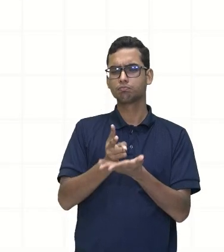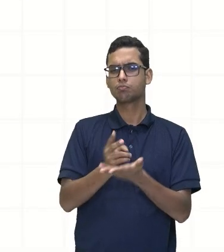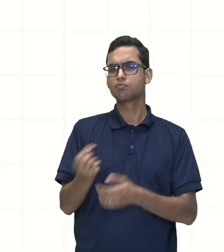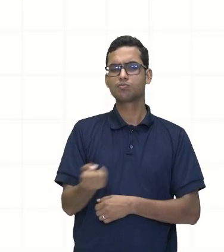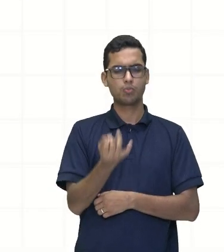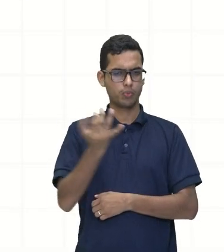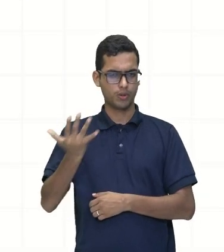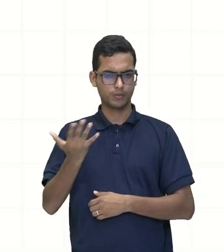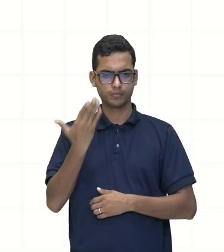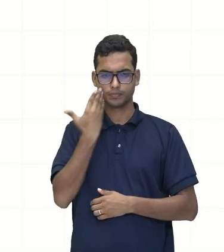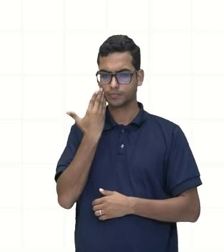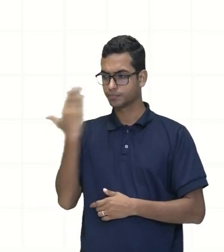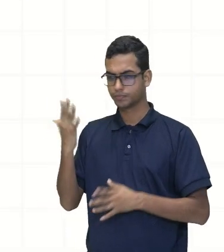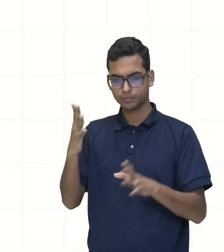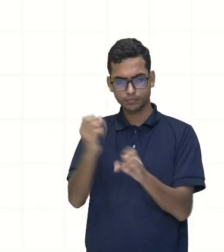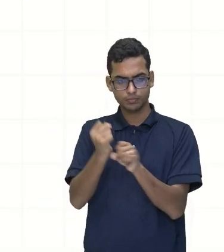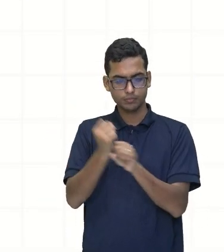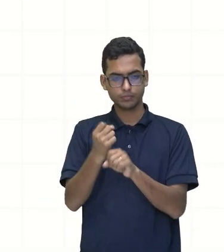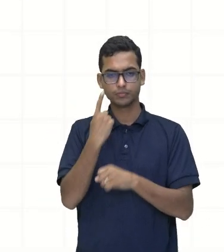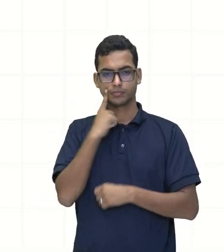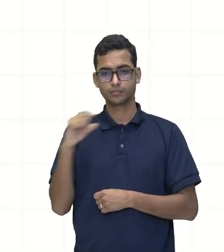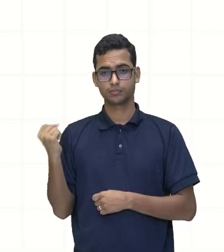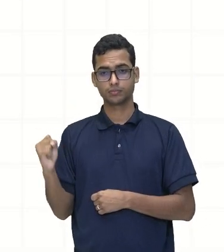841 menos